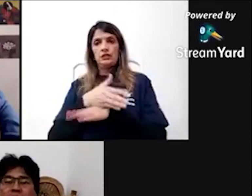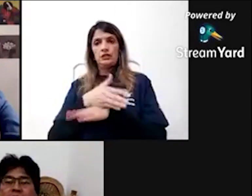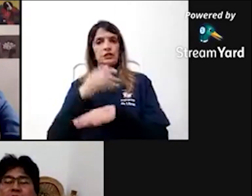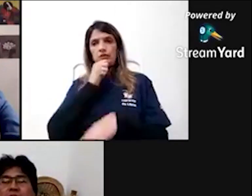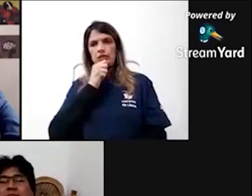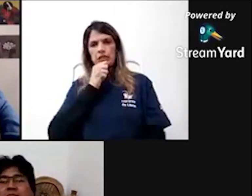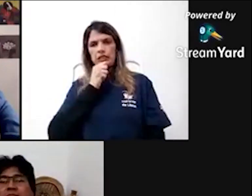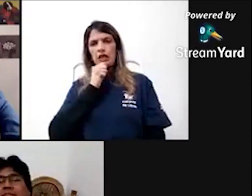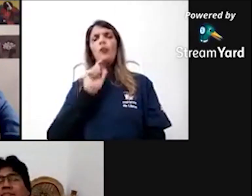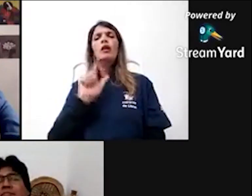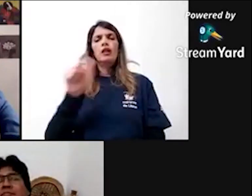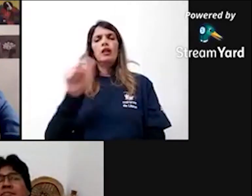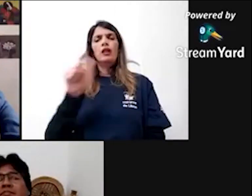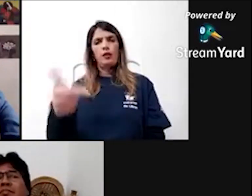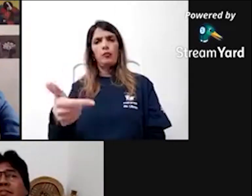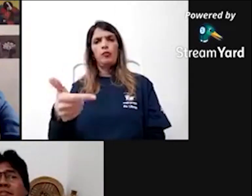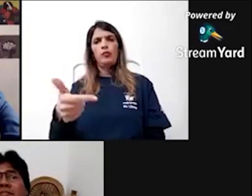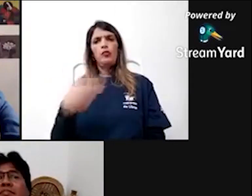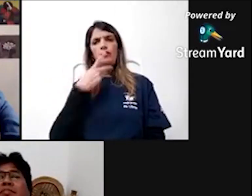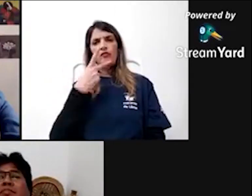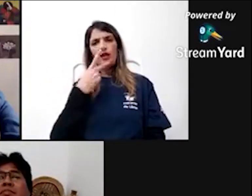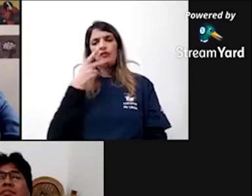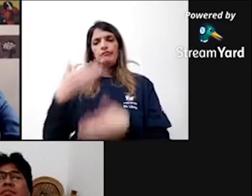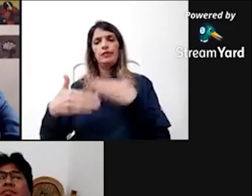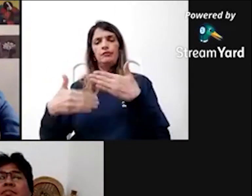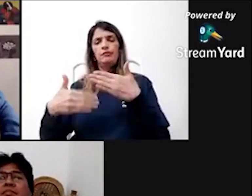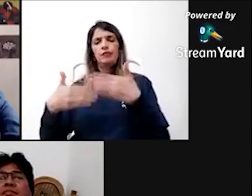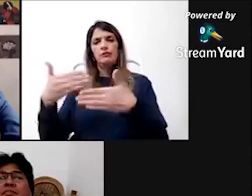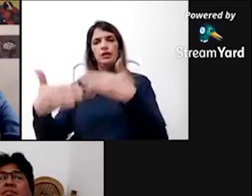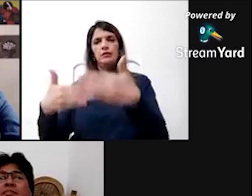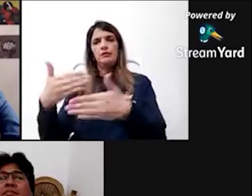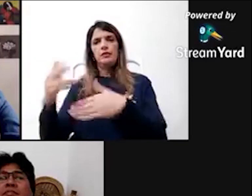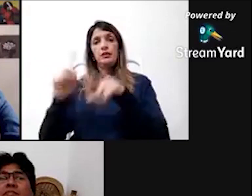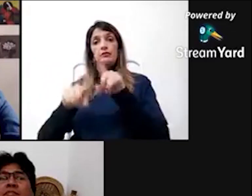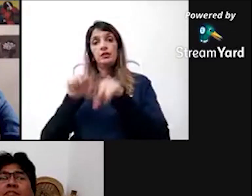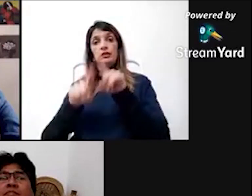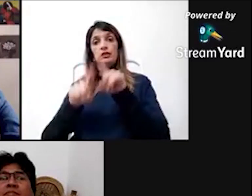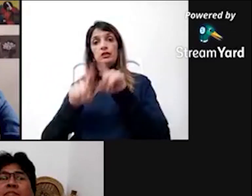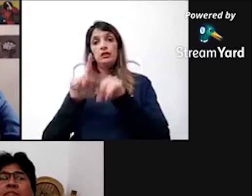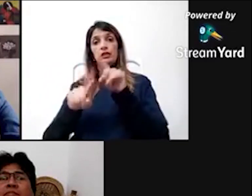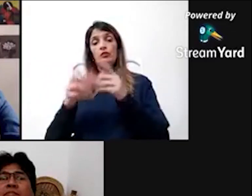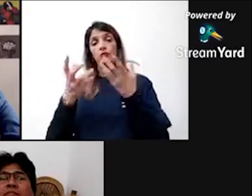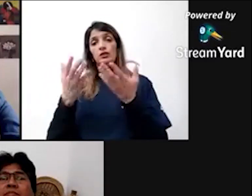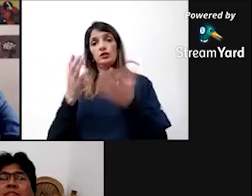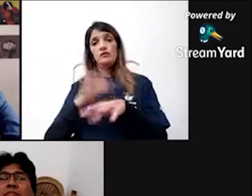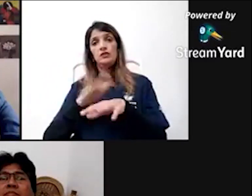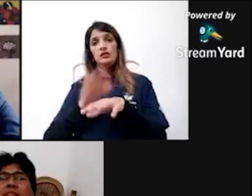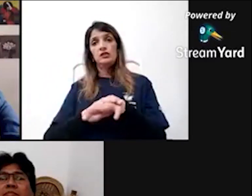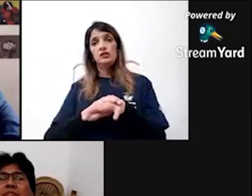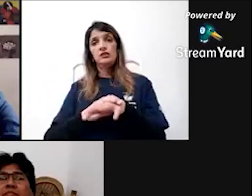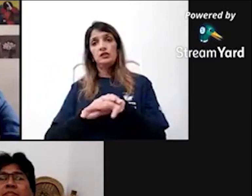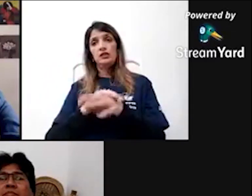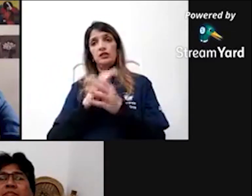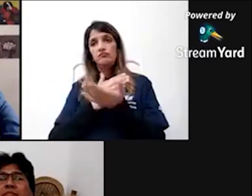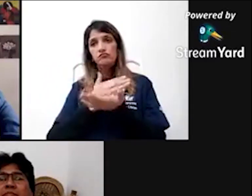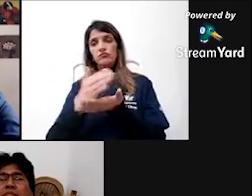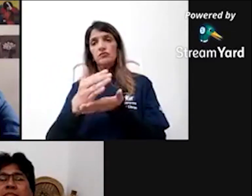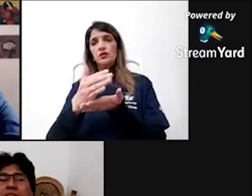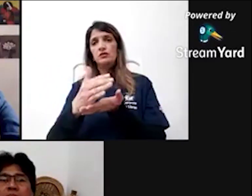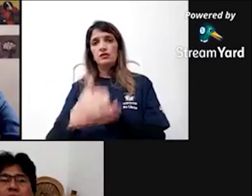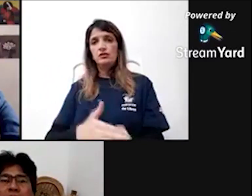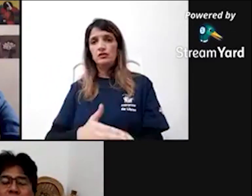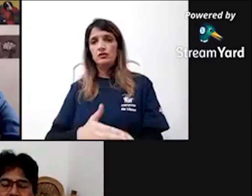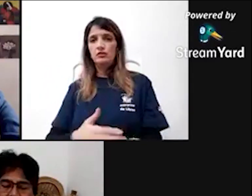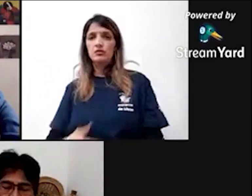pode depois ir um pouco falando especificamente sobre o material. Eu quis fazer essa primeira introdução, né,